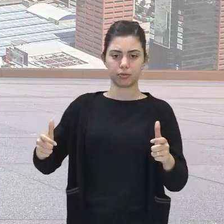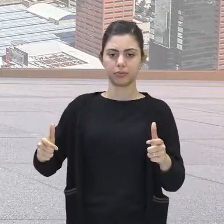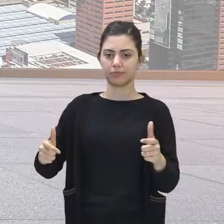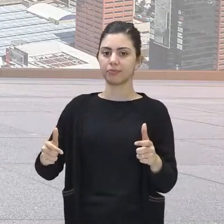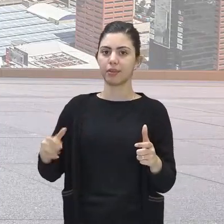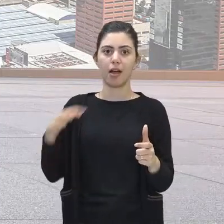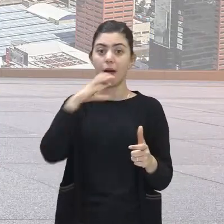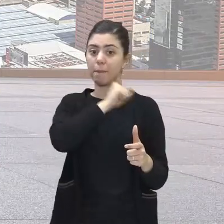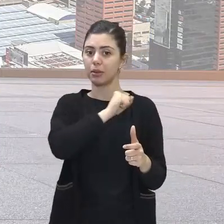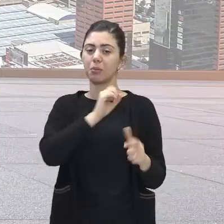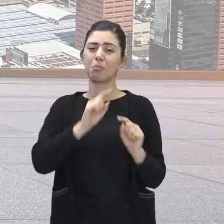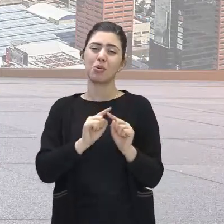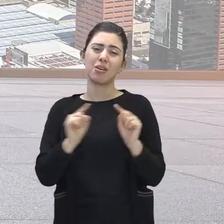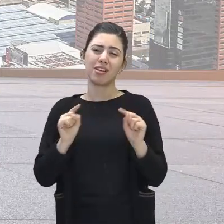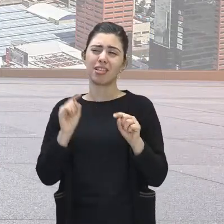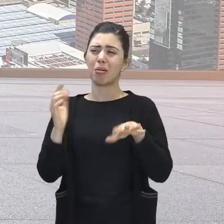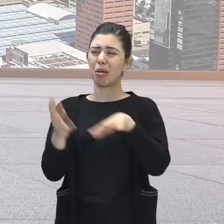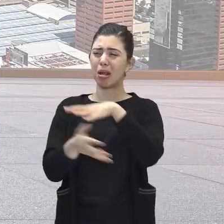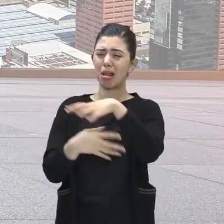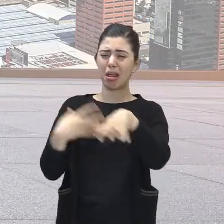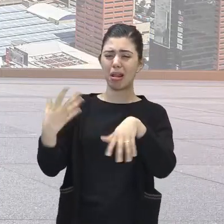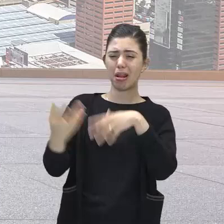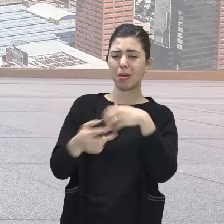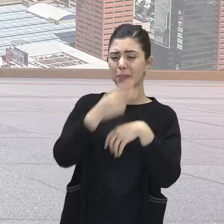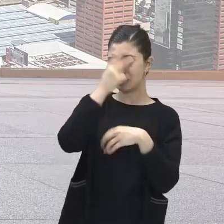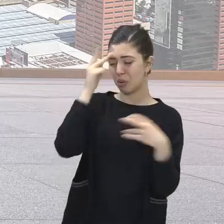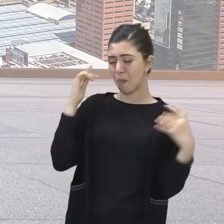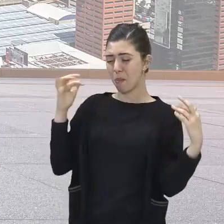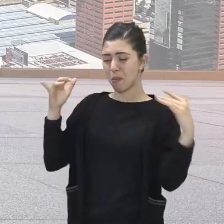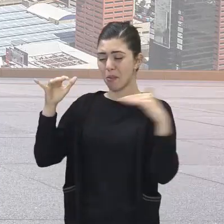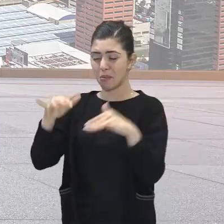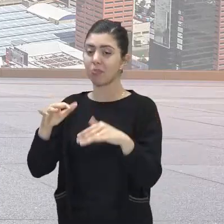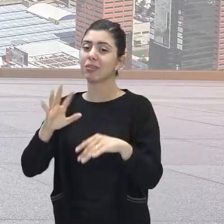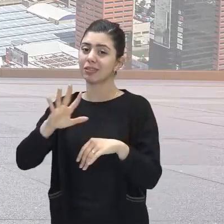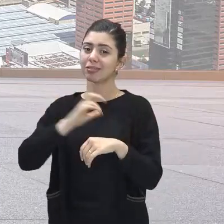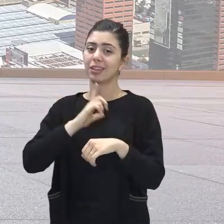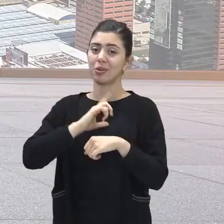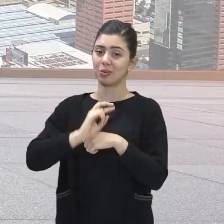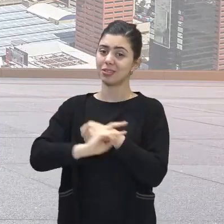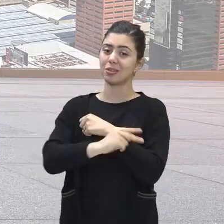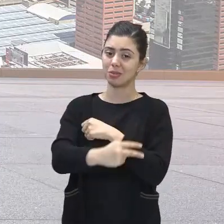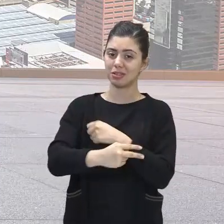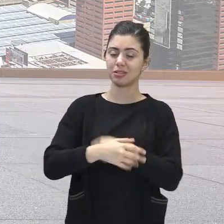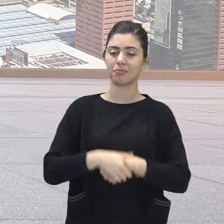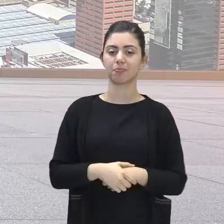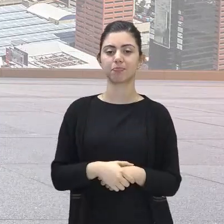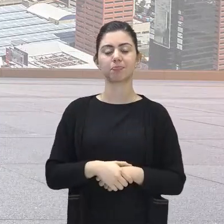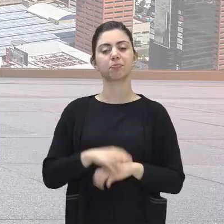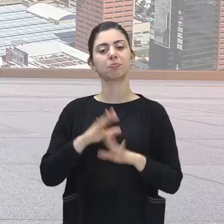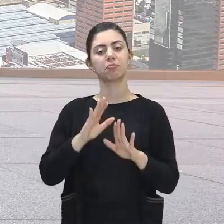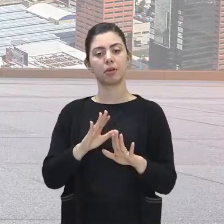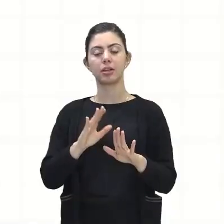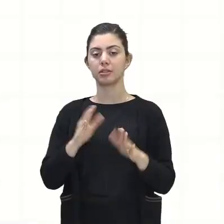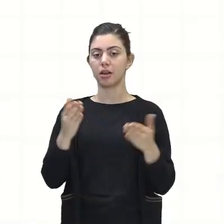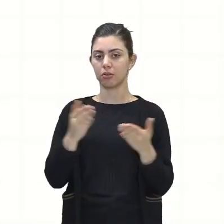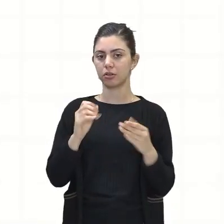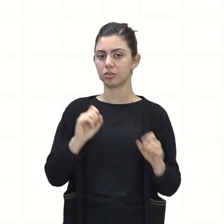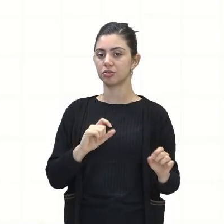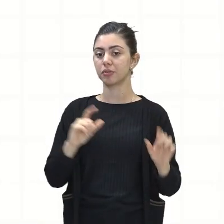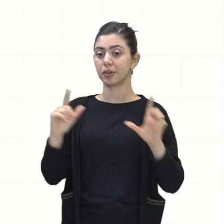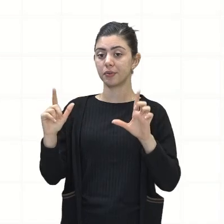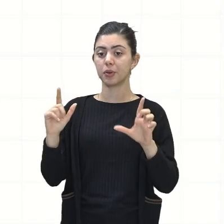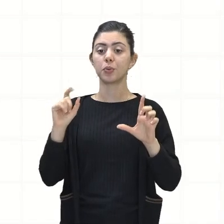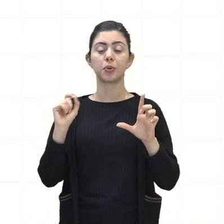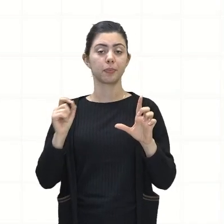muito bagunçada, de certa forma. Por isso que vão dar aqueles problemas que a gente vai ver daqui a pouco. Mas por enquanto a gente vai ver aí na próxima tela, né? Mais